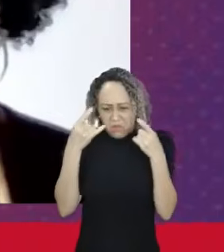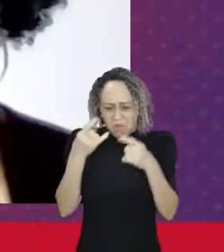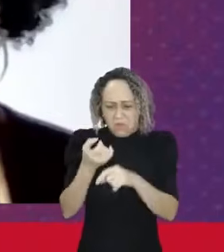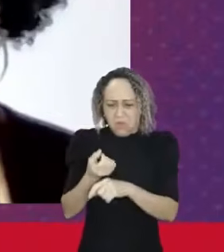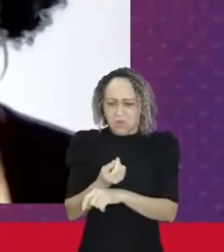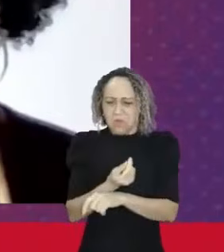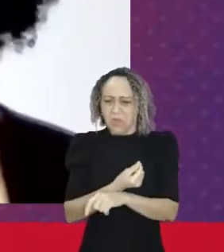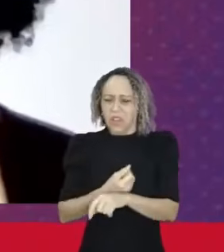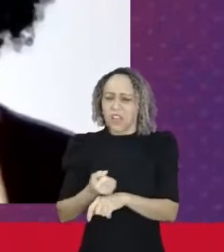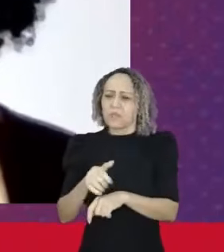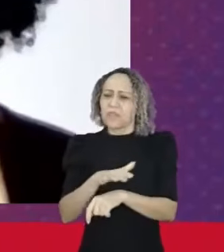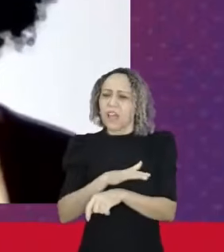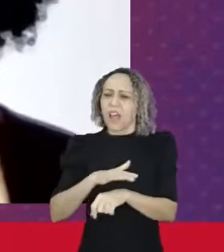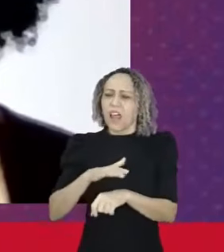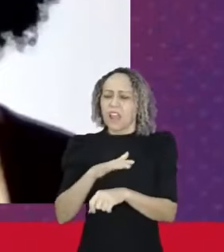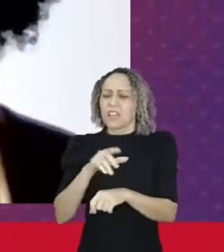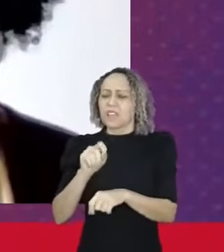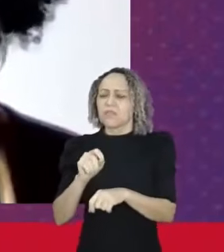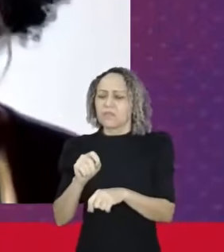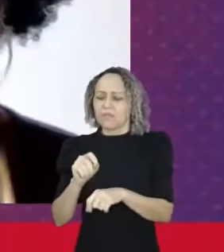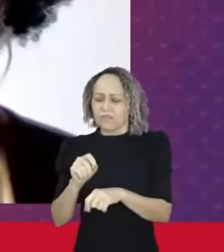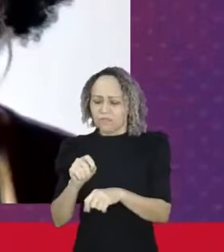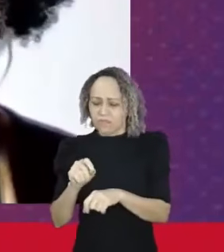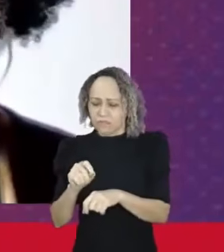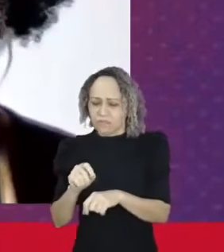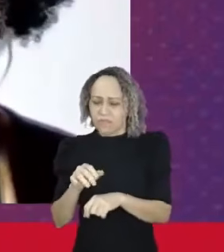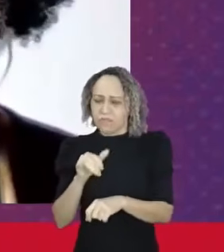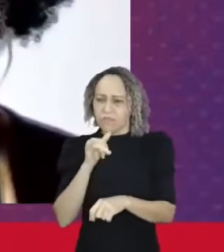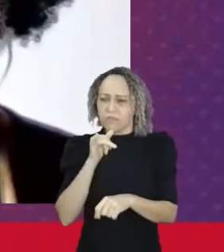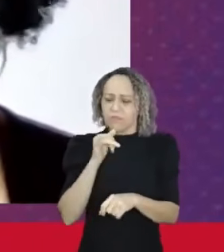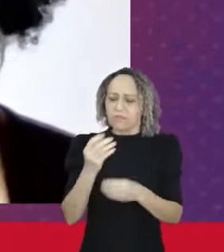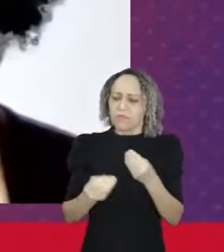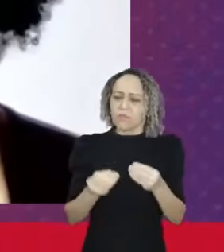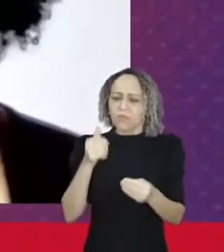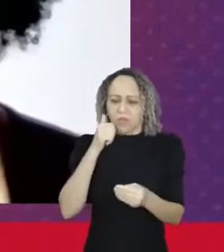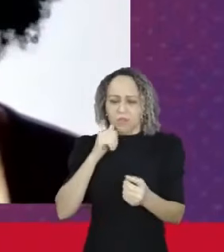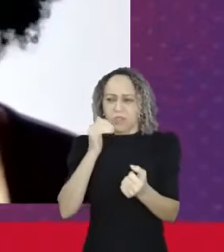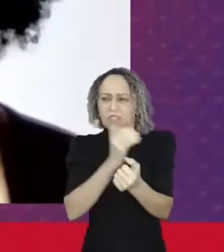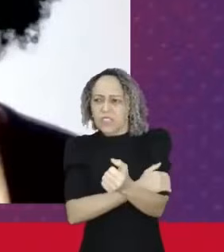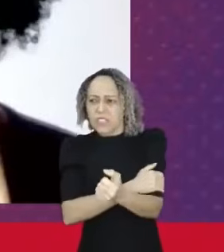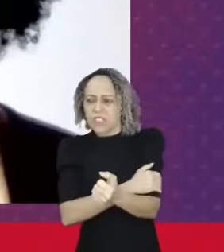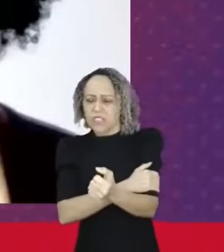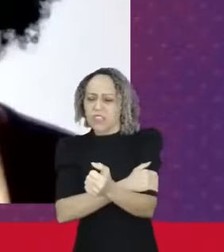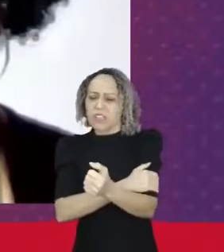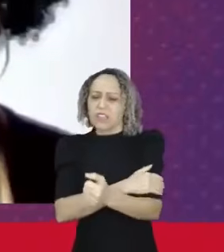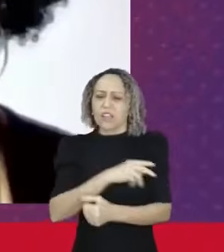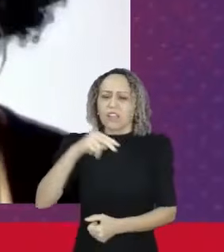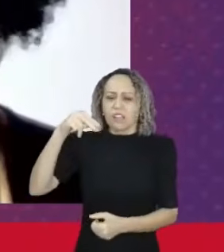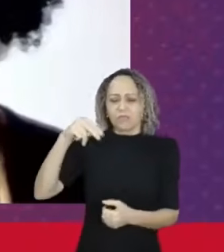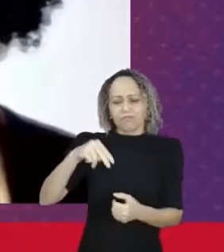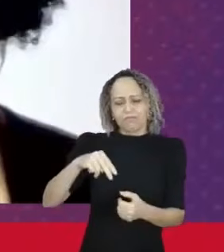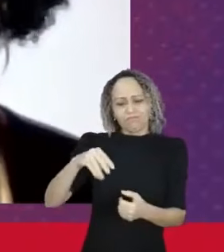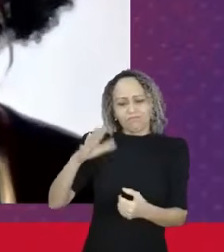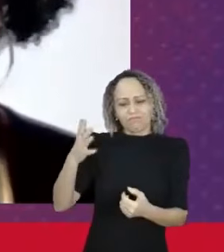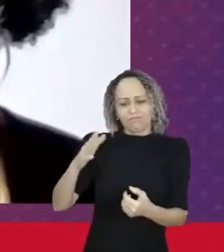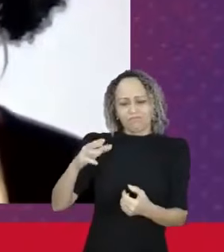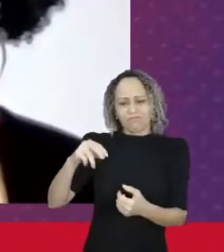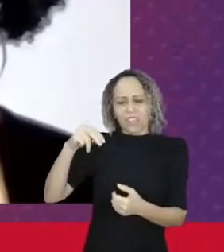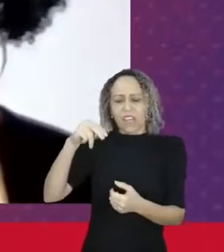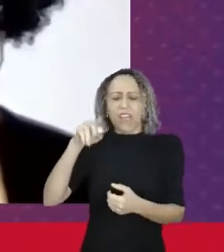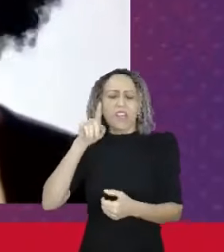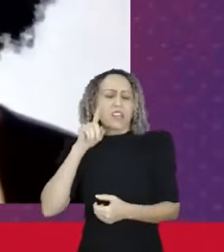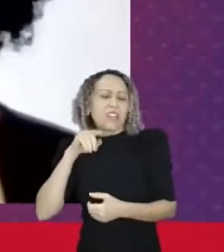da relação do feminismo do Norte com o feminismo do Sul, a relação do feminismo e o feminismo